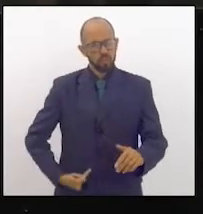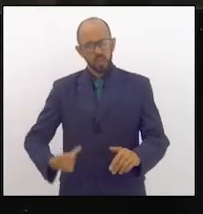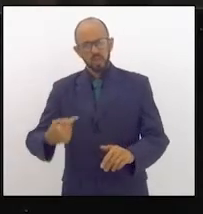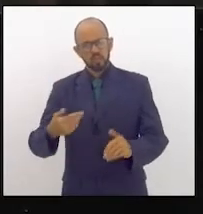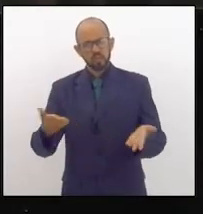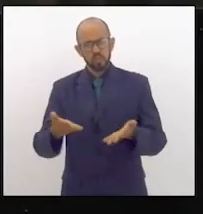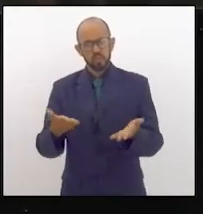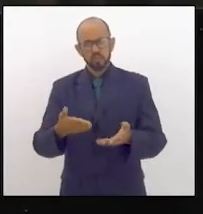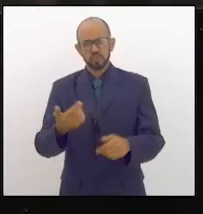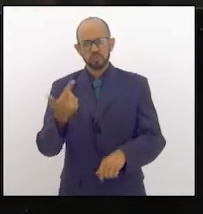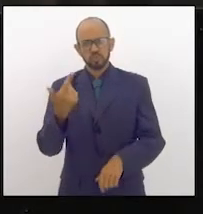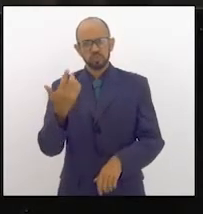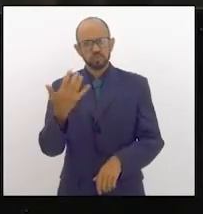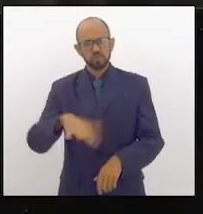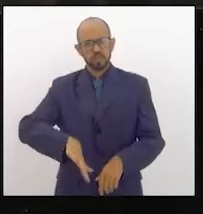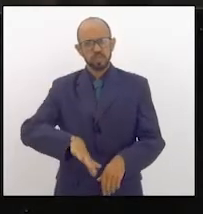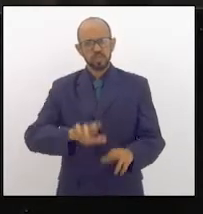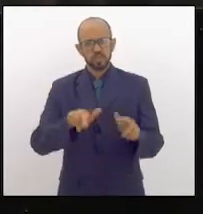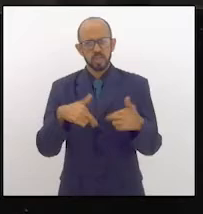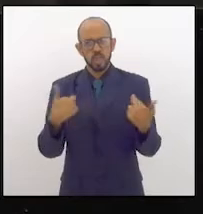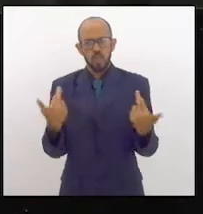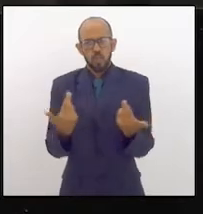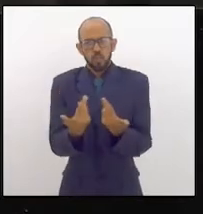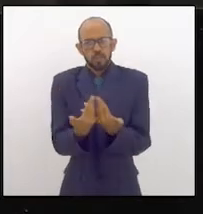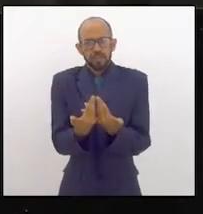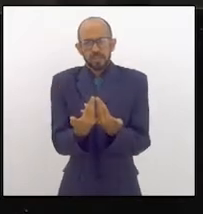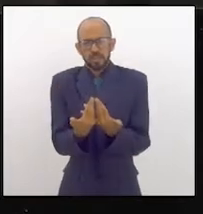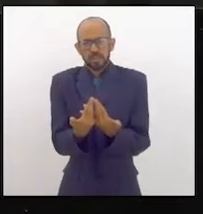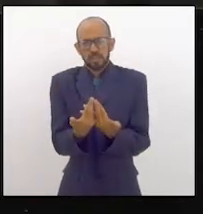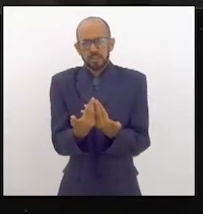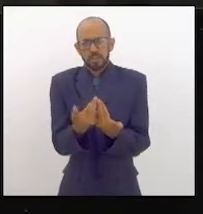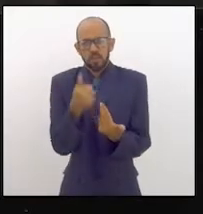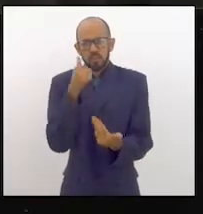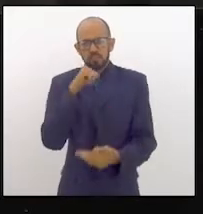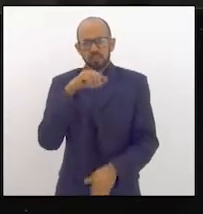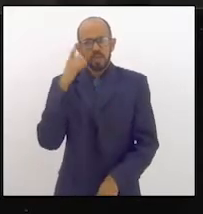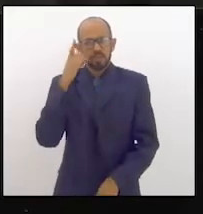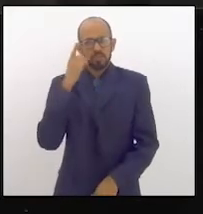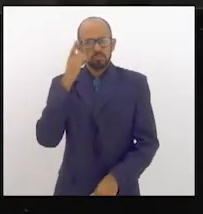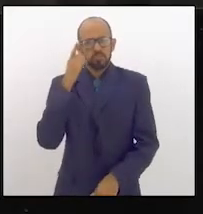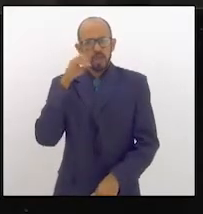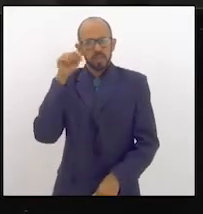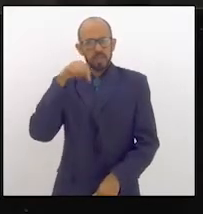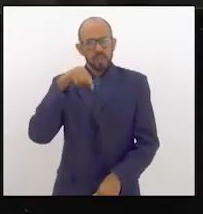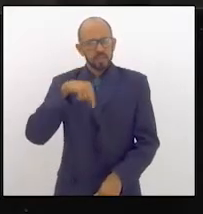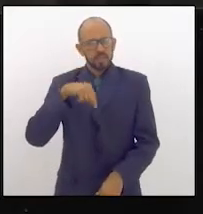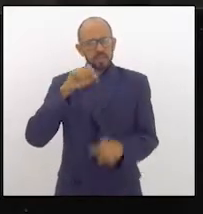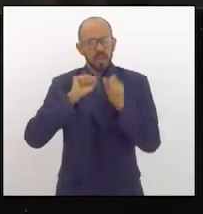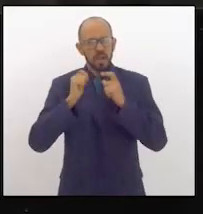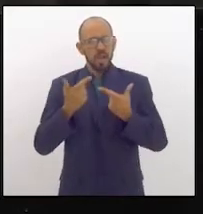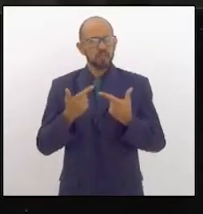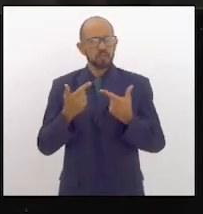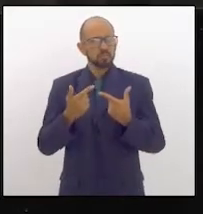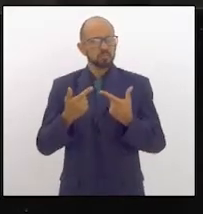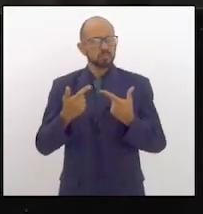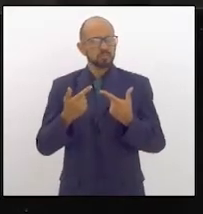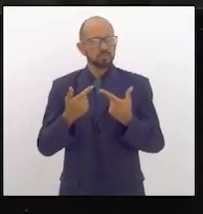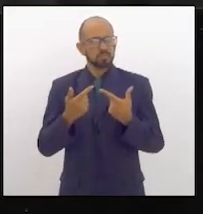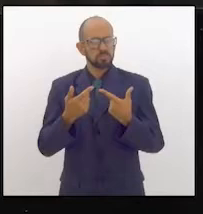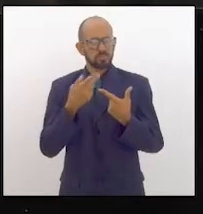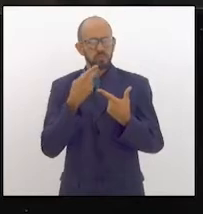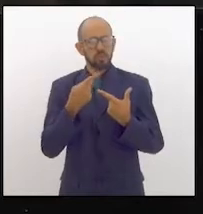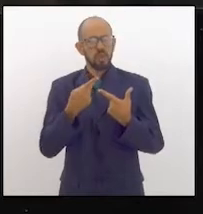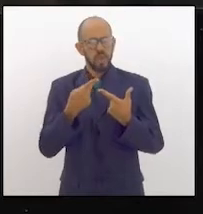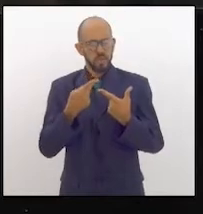Castro não quis se reunir com as deputadas desse plenário para falar